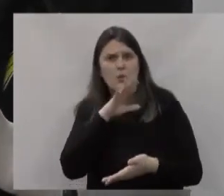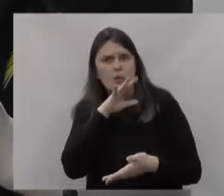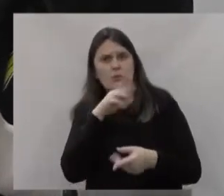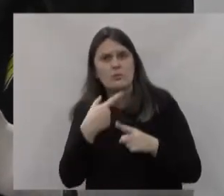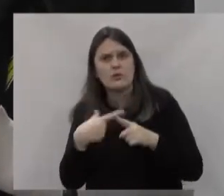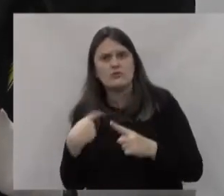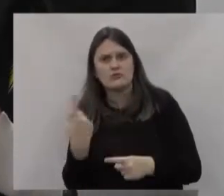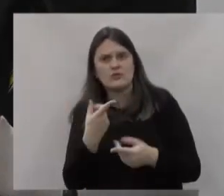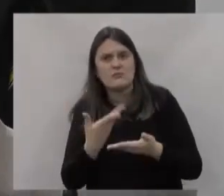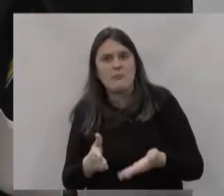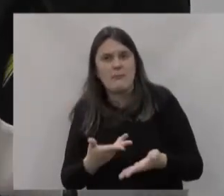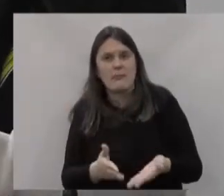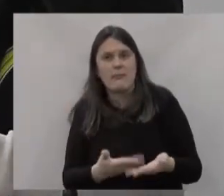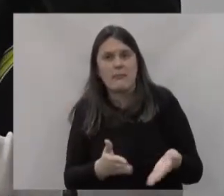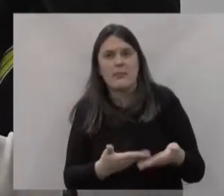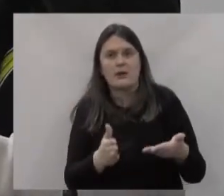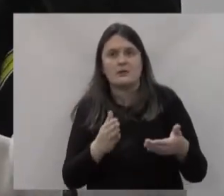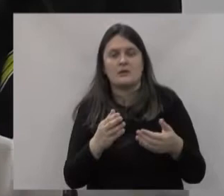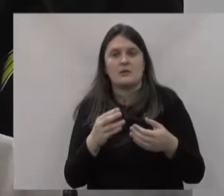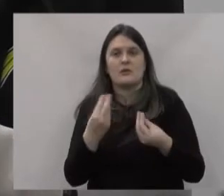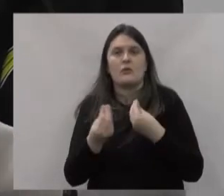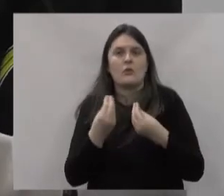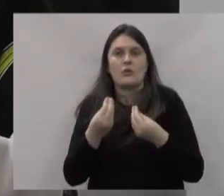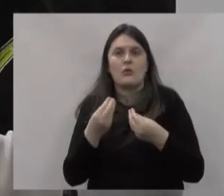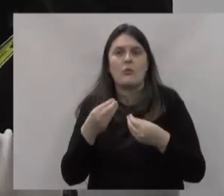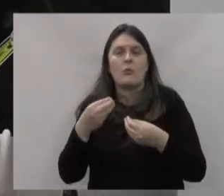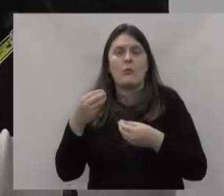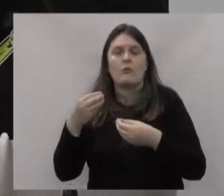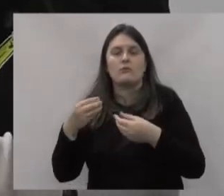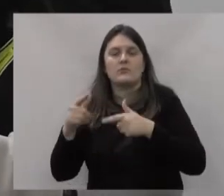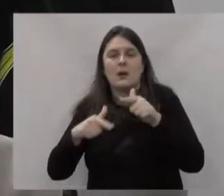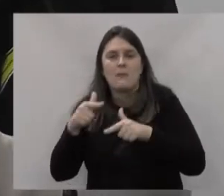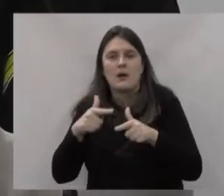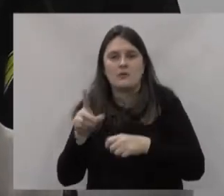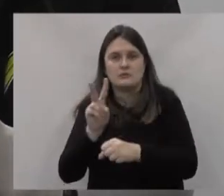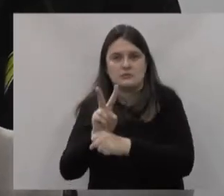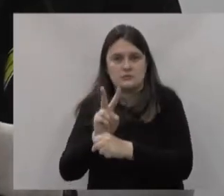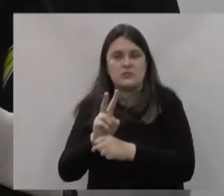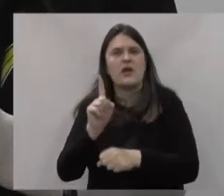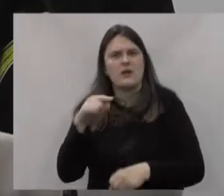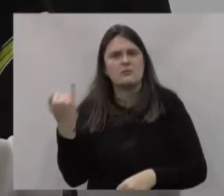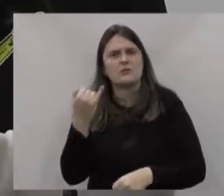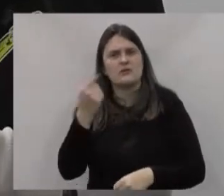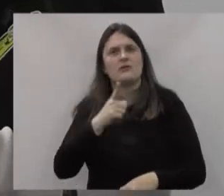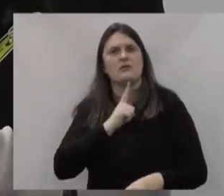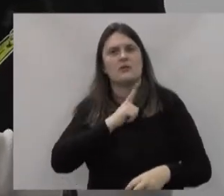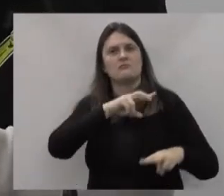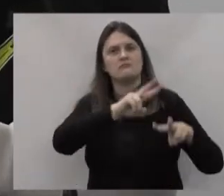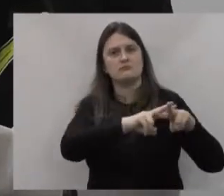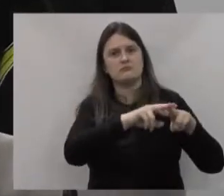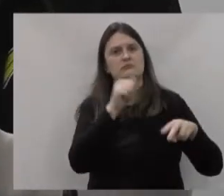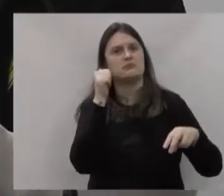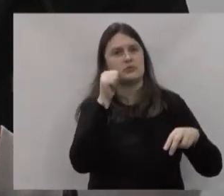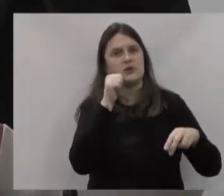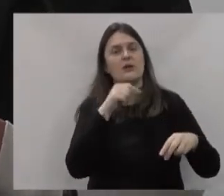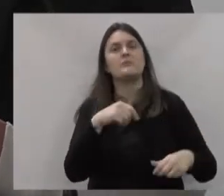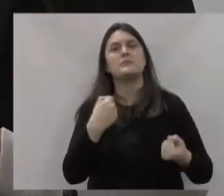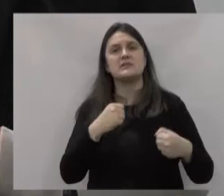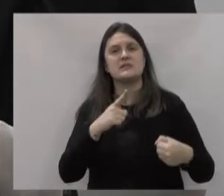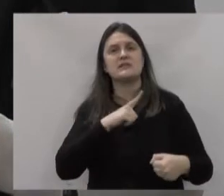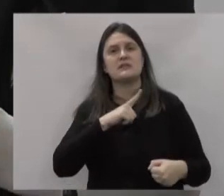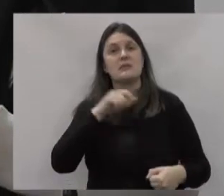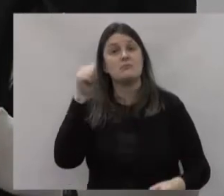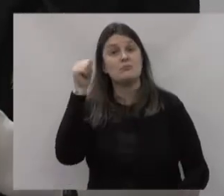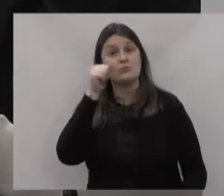acaba perdendo muita coisa, acaba perdendo proteção. Então, é importante que tenha a delegacia da mulher, é importante que tenha a delegada da Polícia